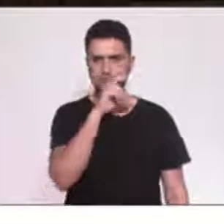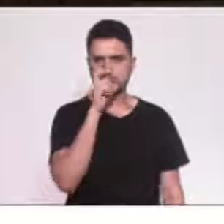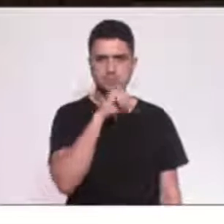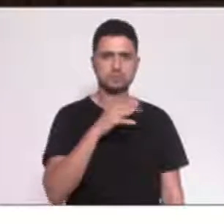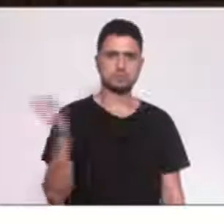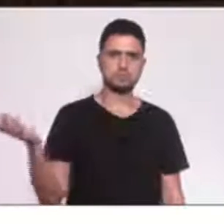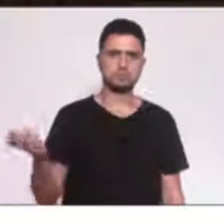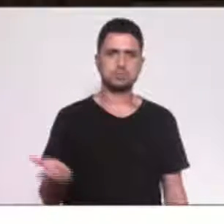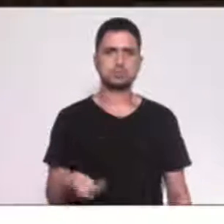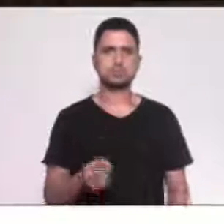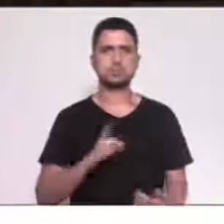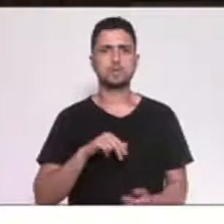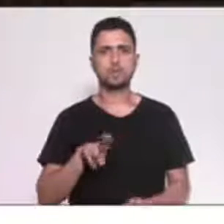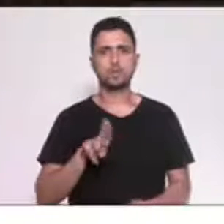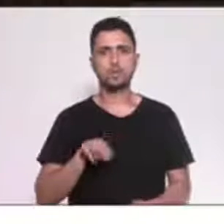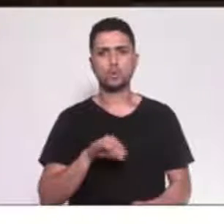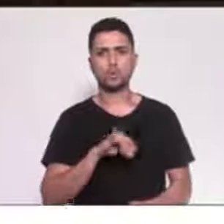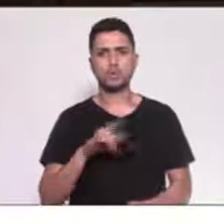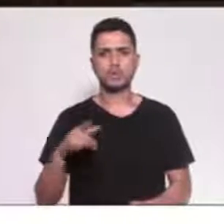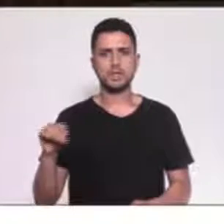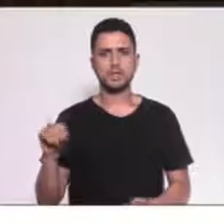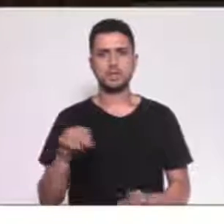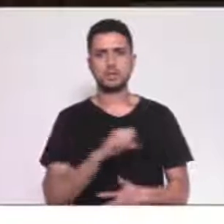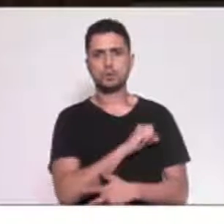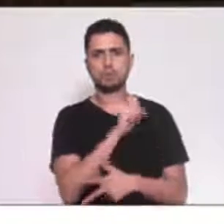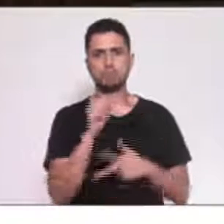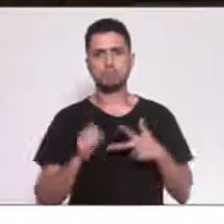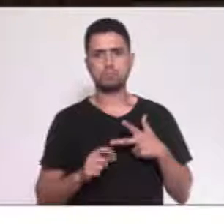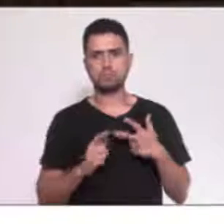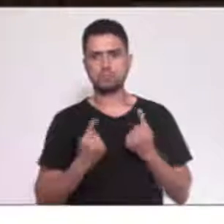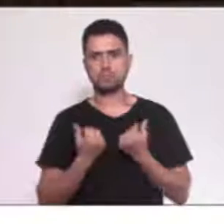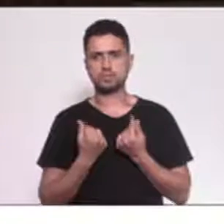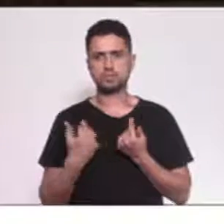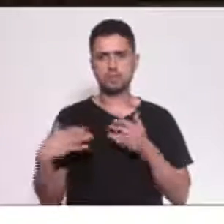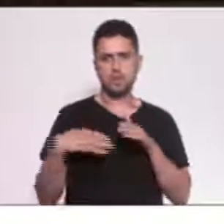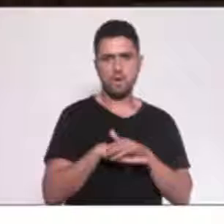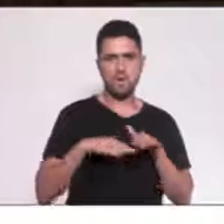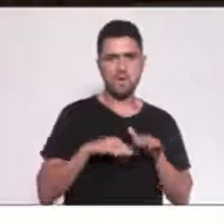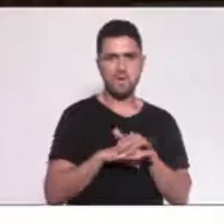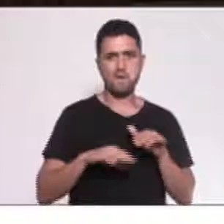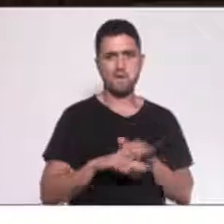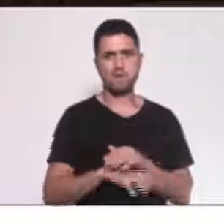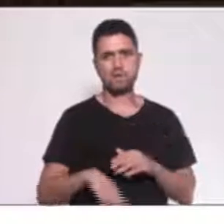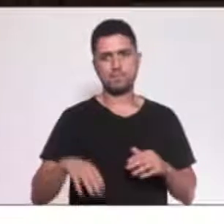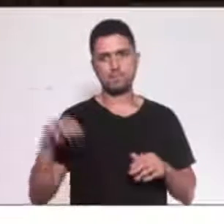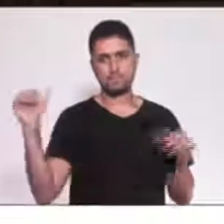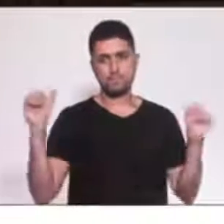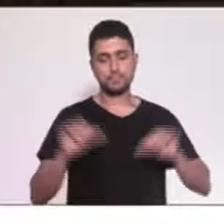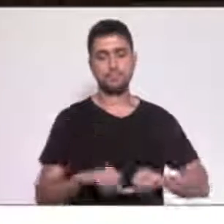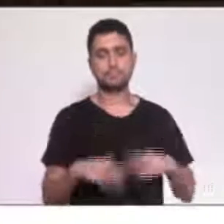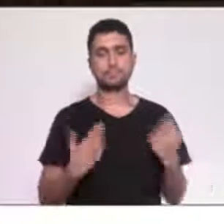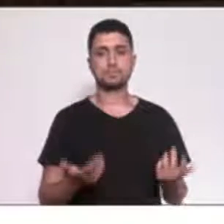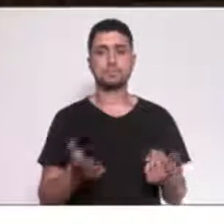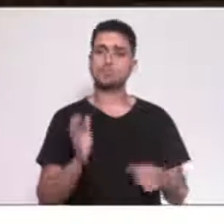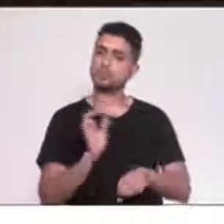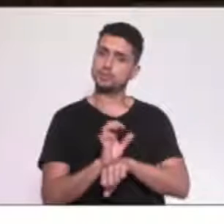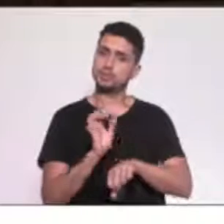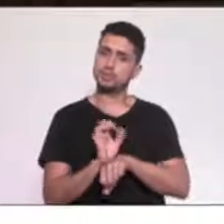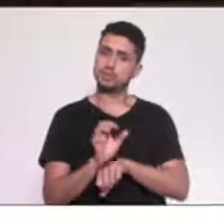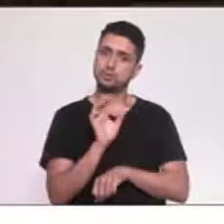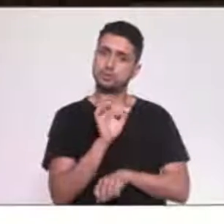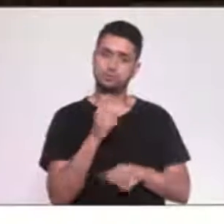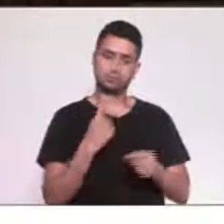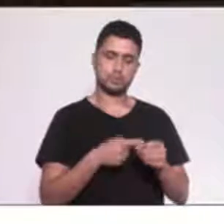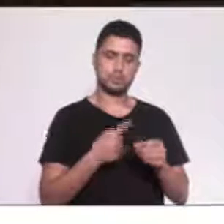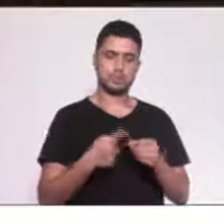União é a que mais concentra a arrecadação dos tributos recolhidos desse país, e os estados e os municípios são os entes que